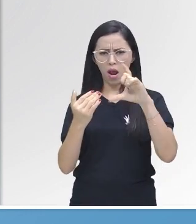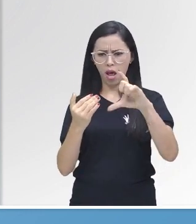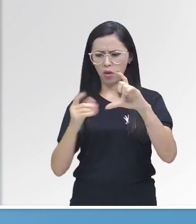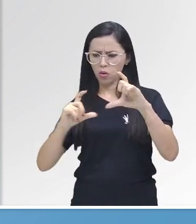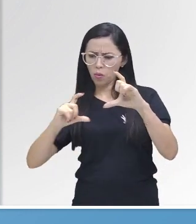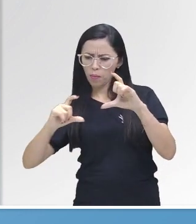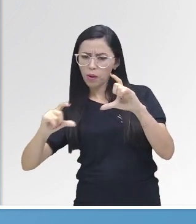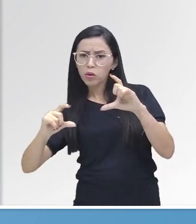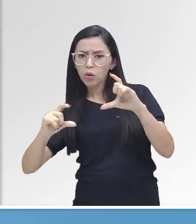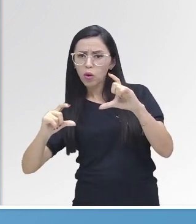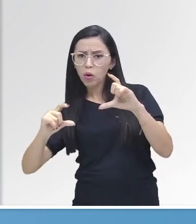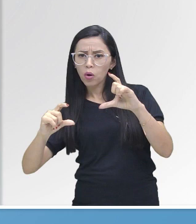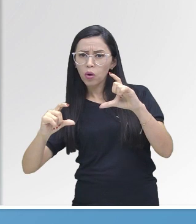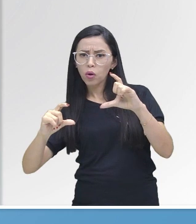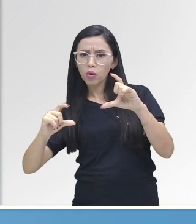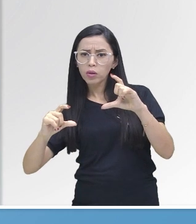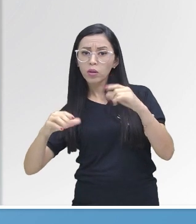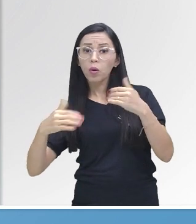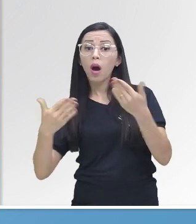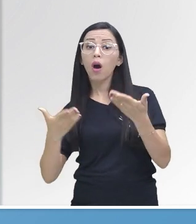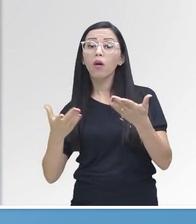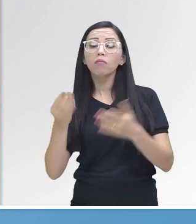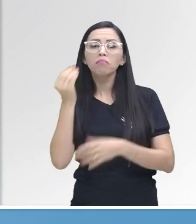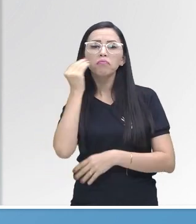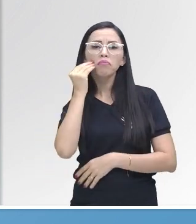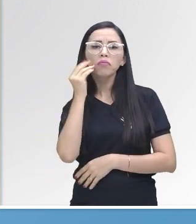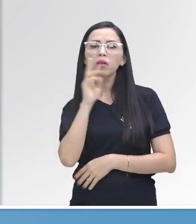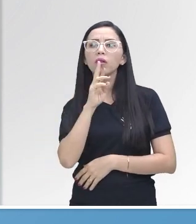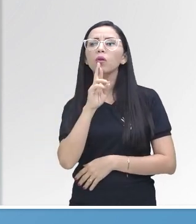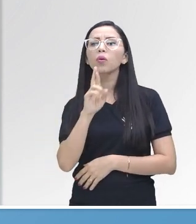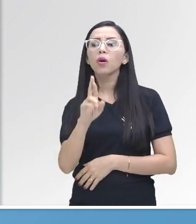marcou? Muito bem, então vamos ver agora.